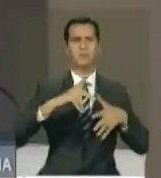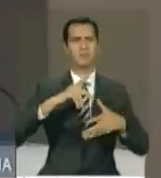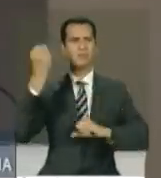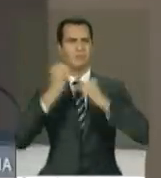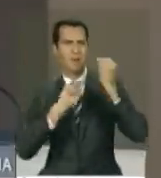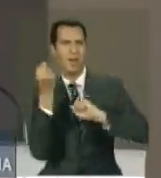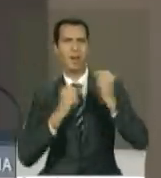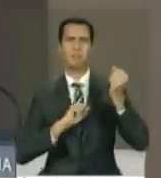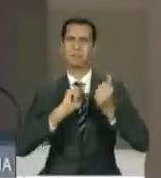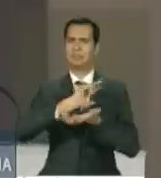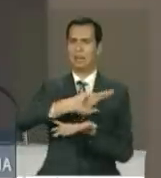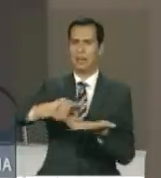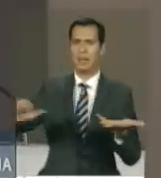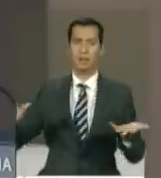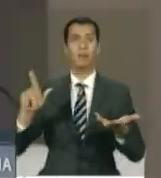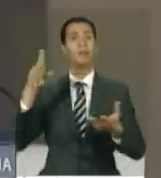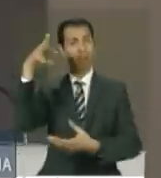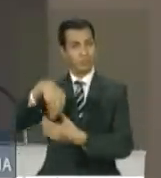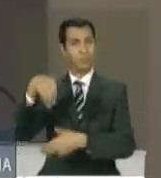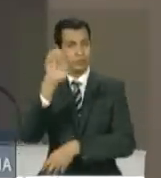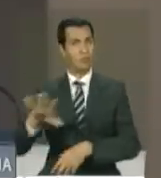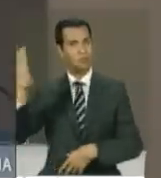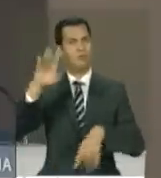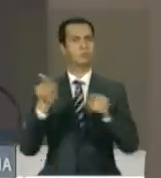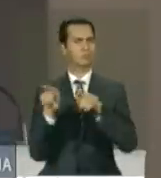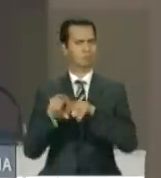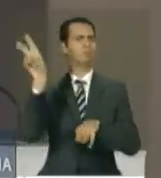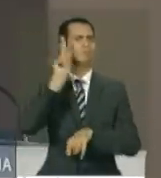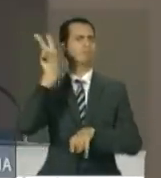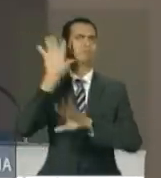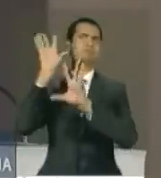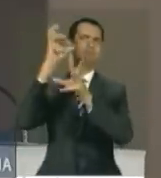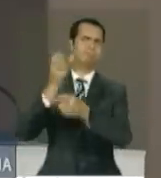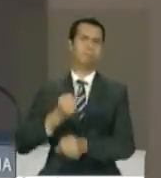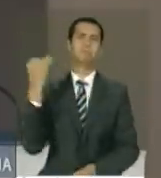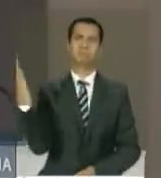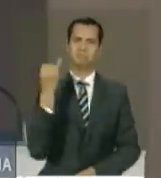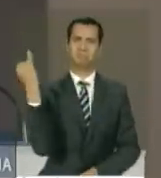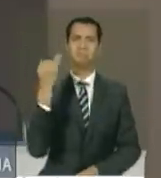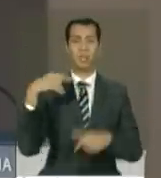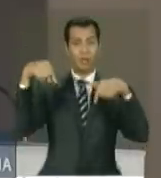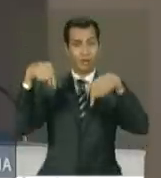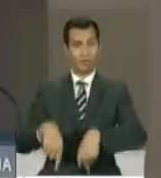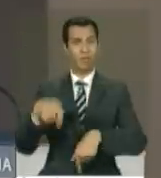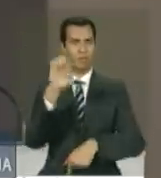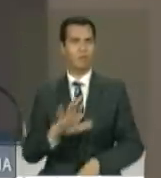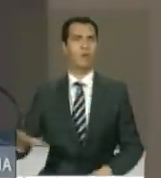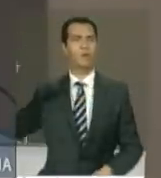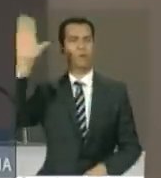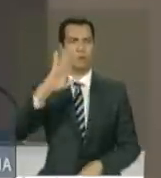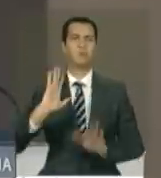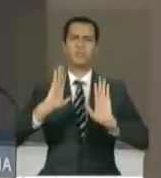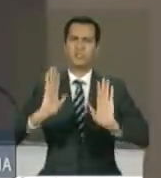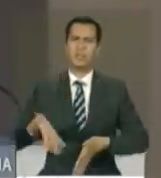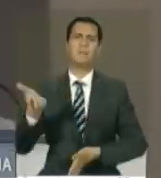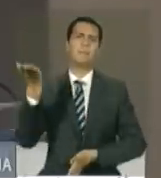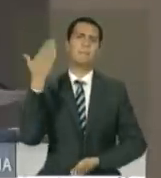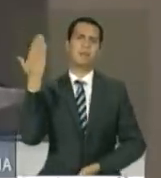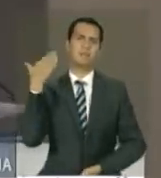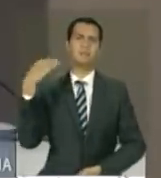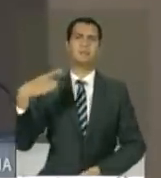memória onde o passado é feito presente. Este continente, que já enfrentou e